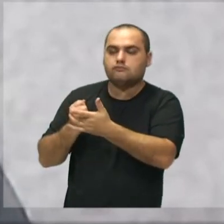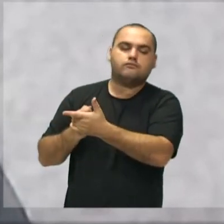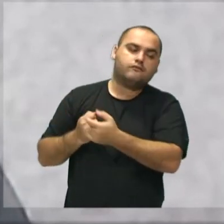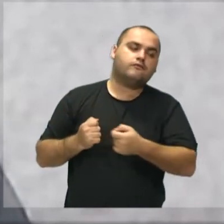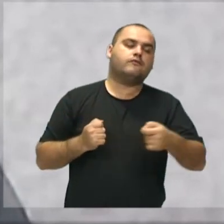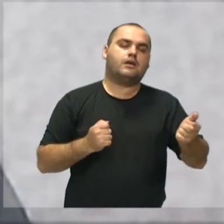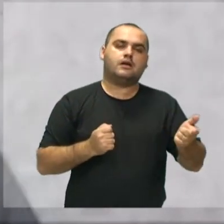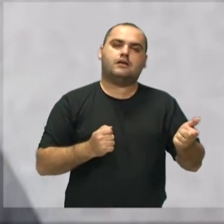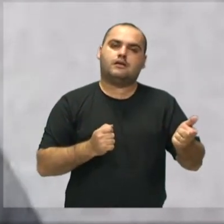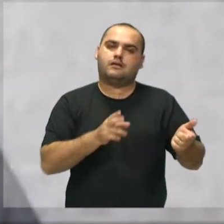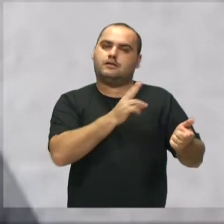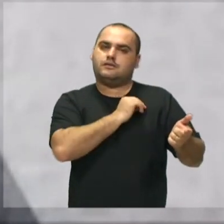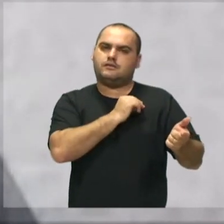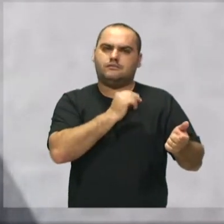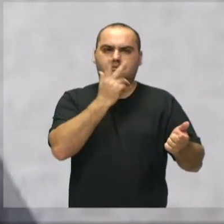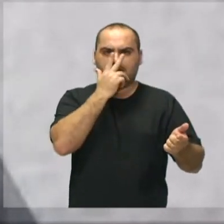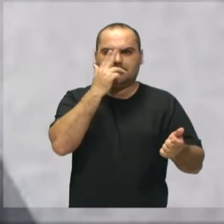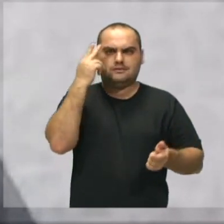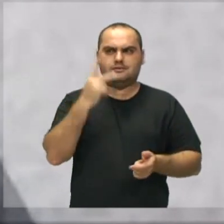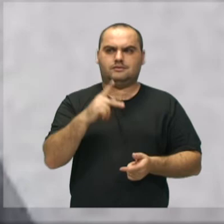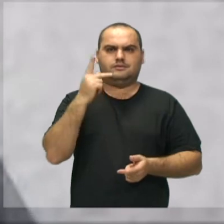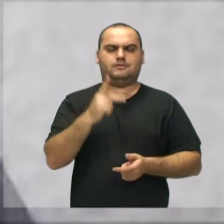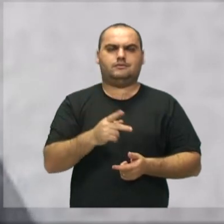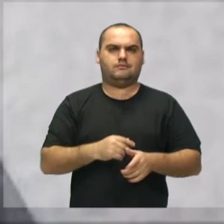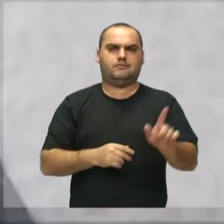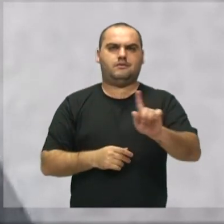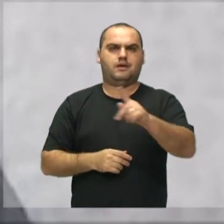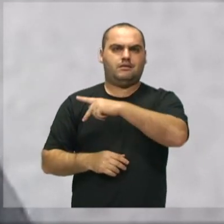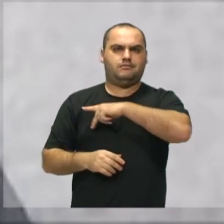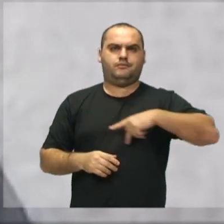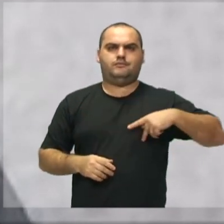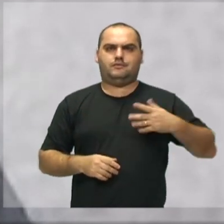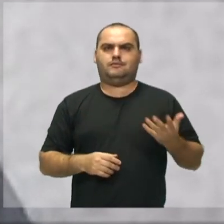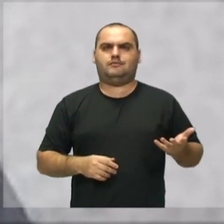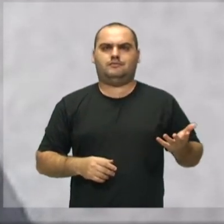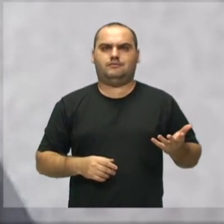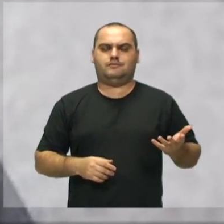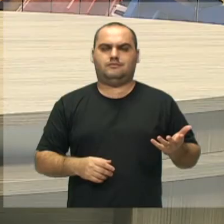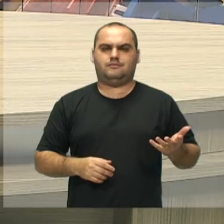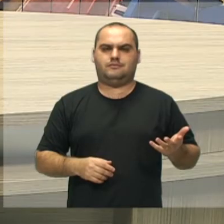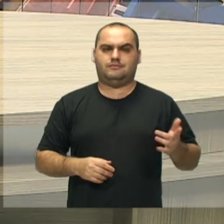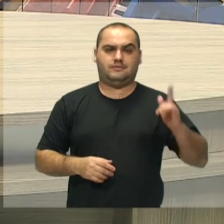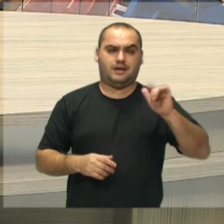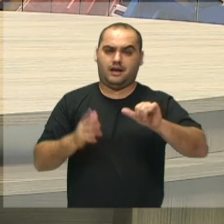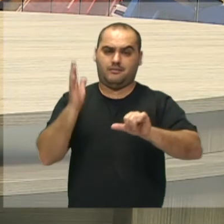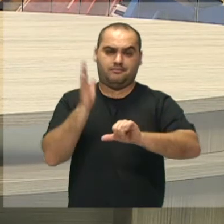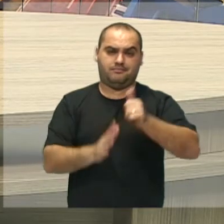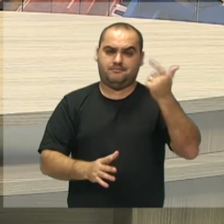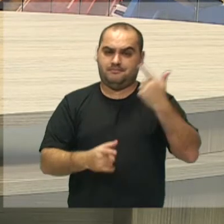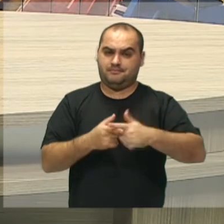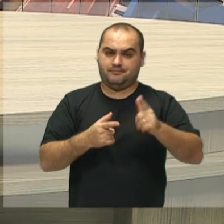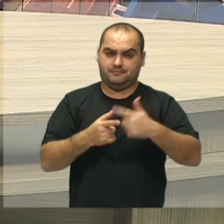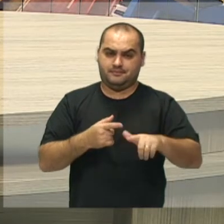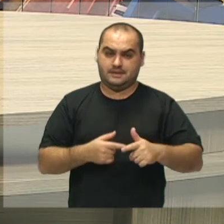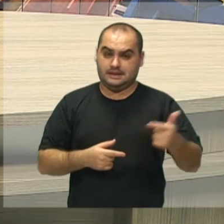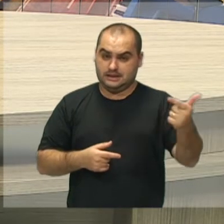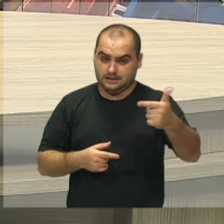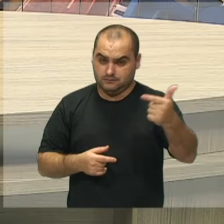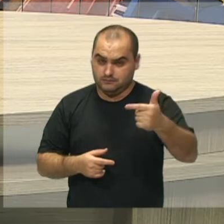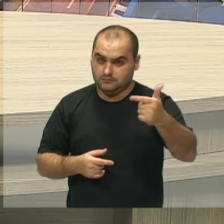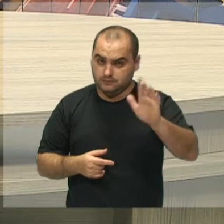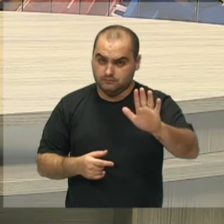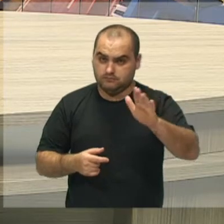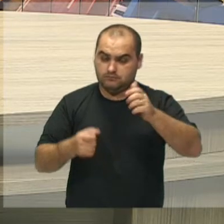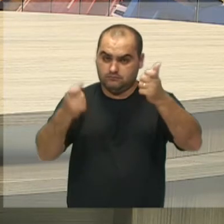Usa como se fosse seu, e não como se fosse público. Então, isso é o primeiro problema. O segundo é que, para falar de